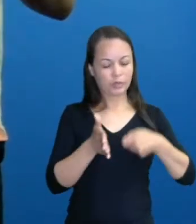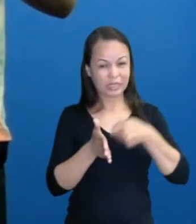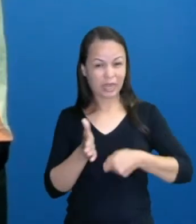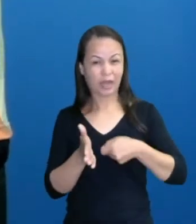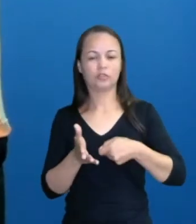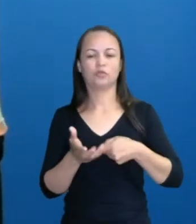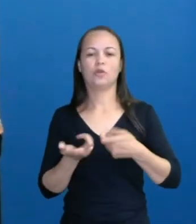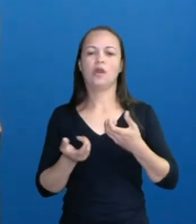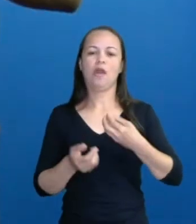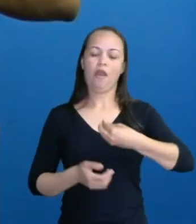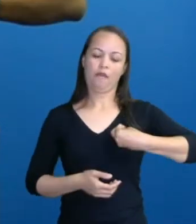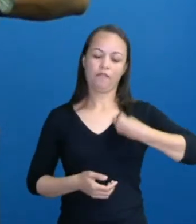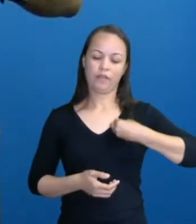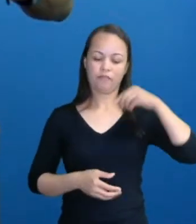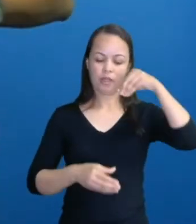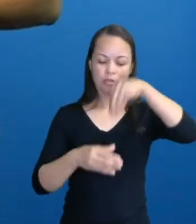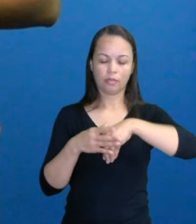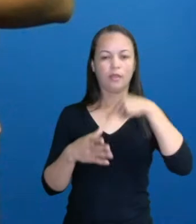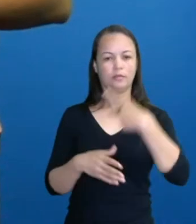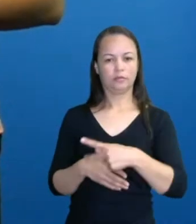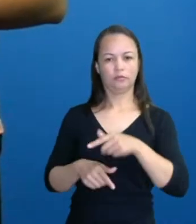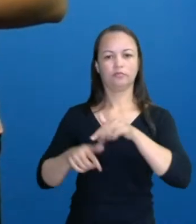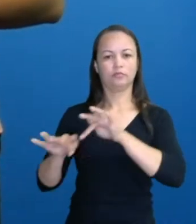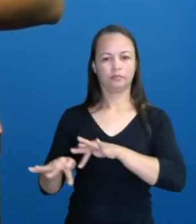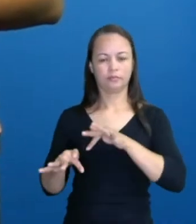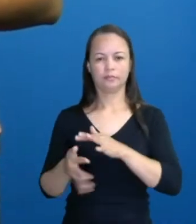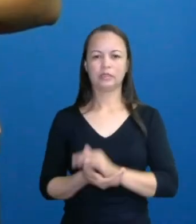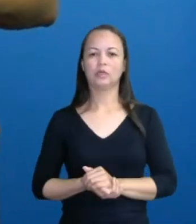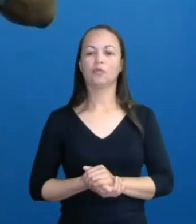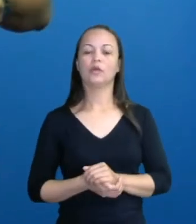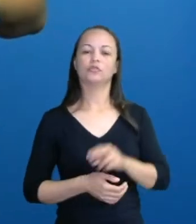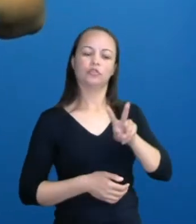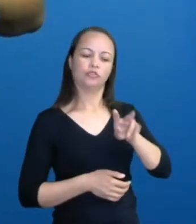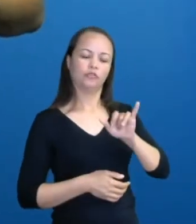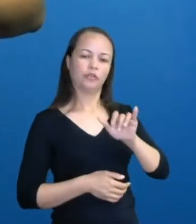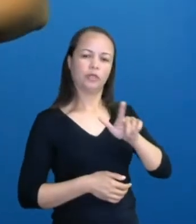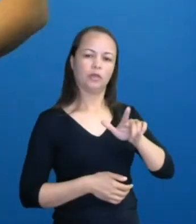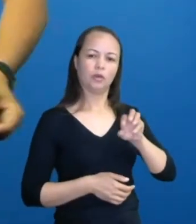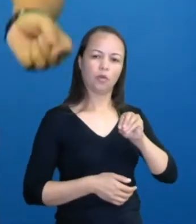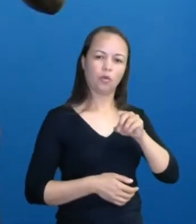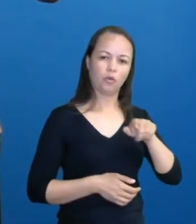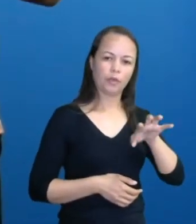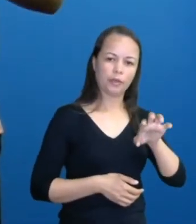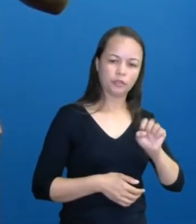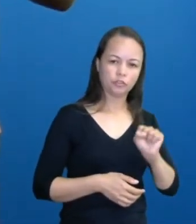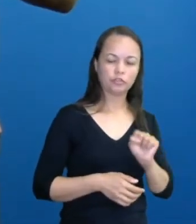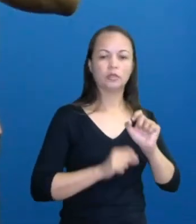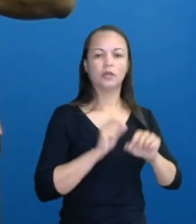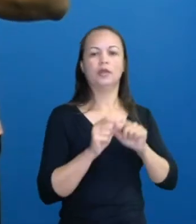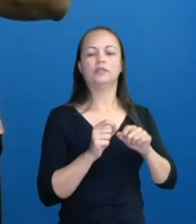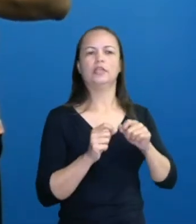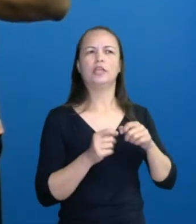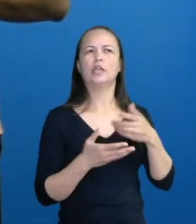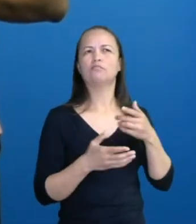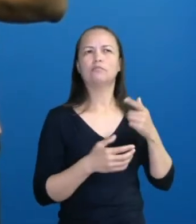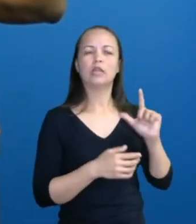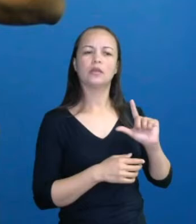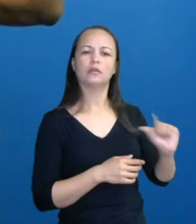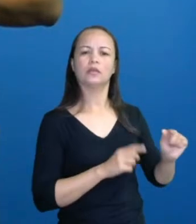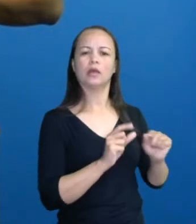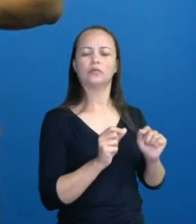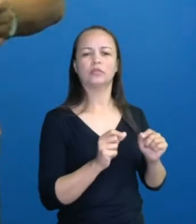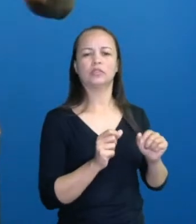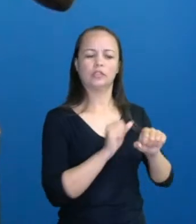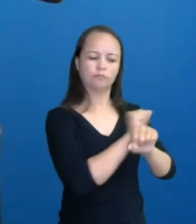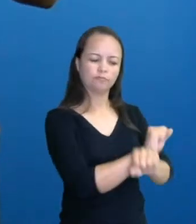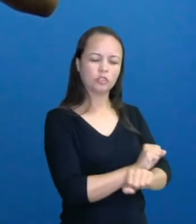feudos, enquanto que os vilões eles podiam ter uma mobilidade maior, era um menor número. Os servos geralmente eles eram descendentes